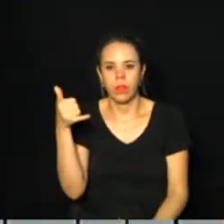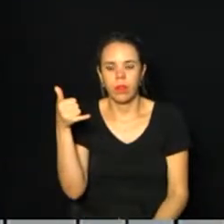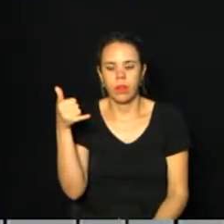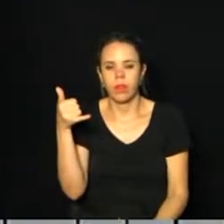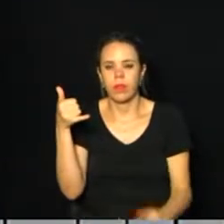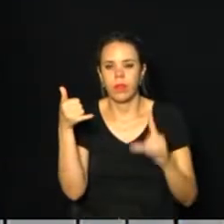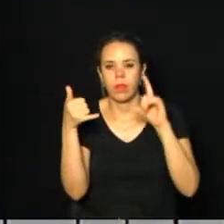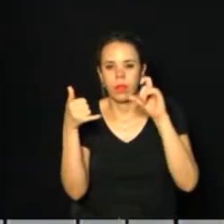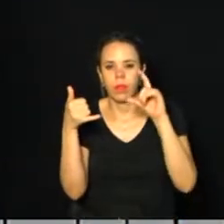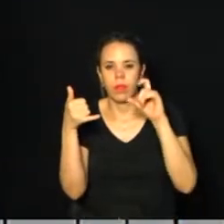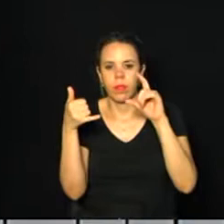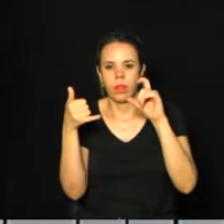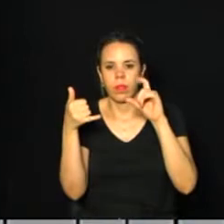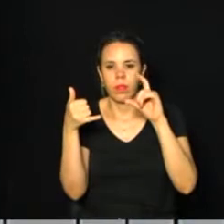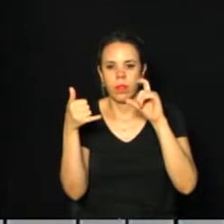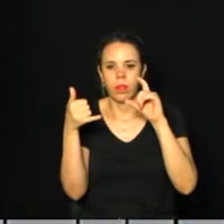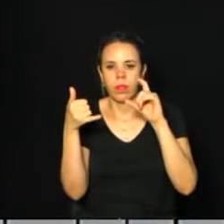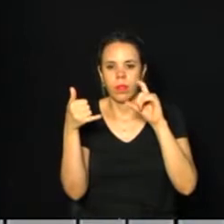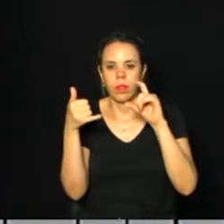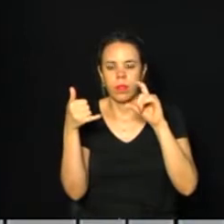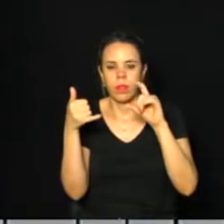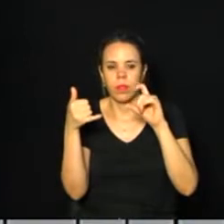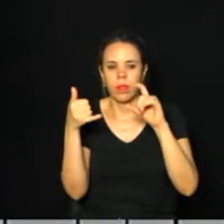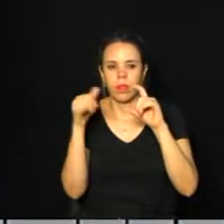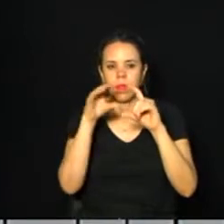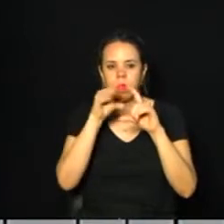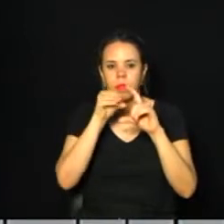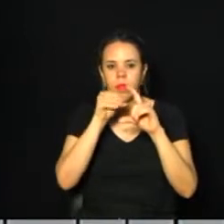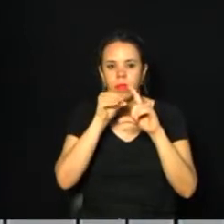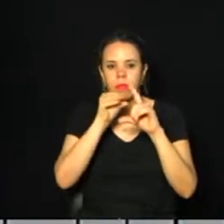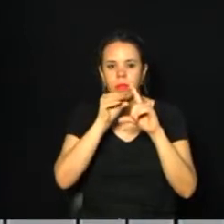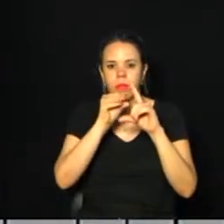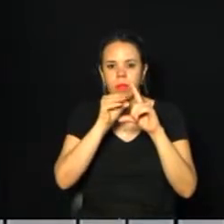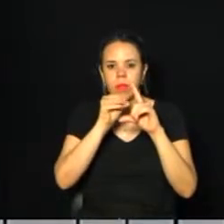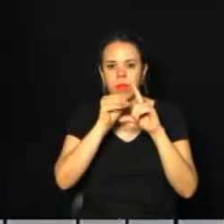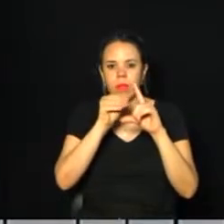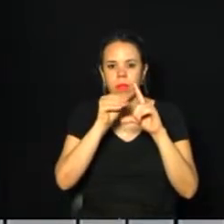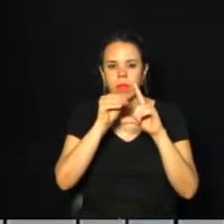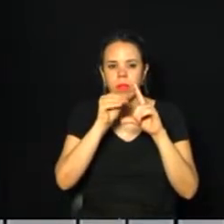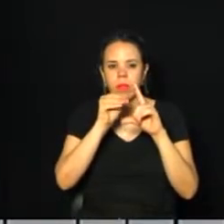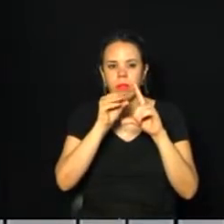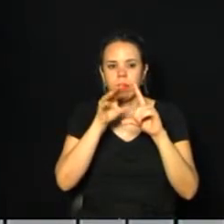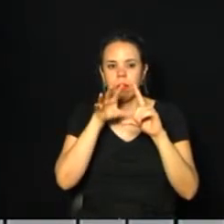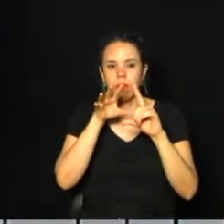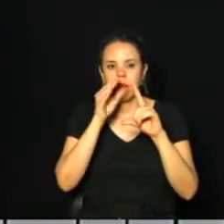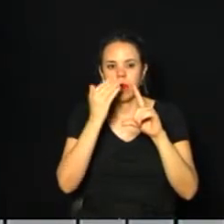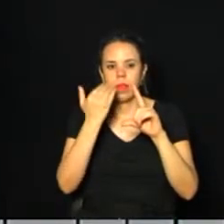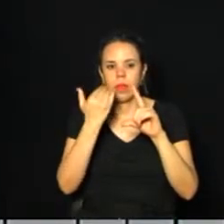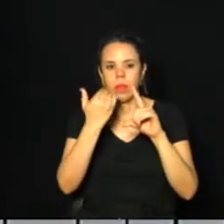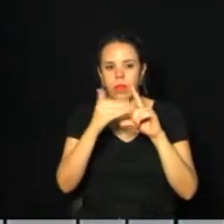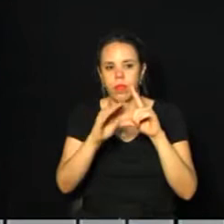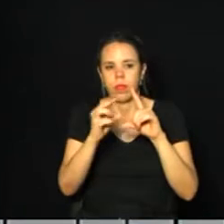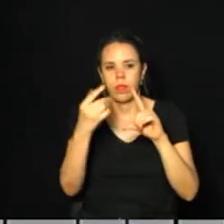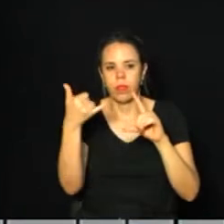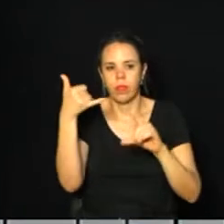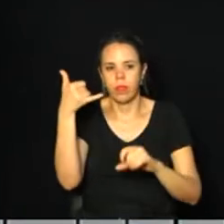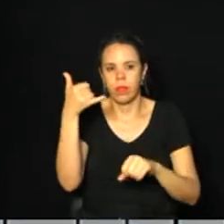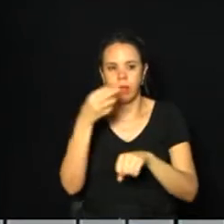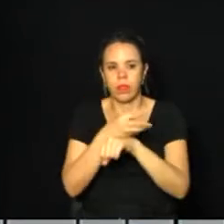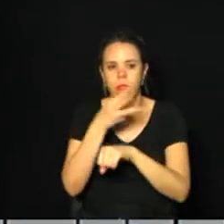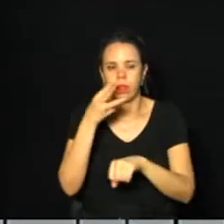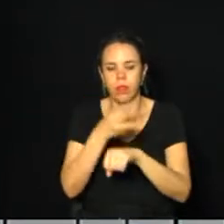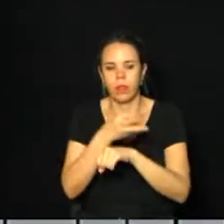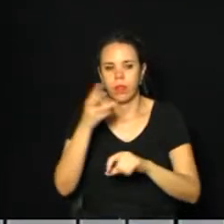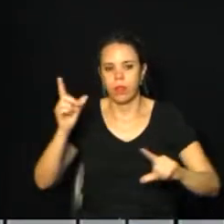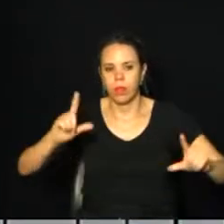celular, abre a câmera e aponte para este QR Code aqui, ó, onde eu estou apontando. E aí já vai aparecer na tela do seu celular